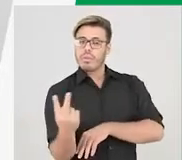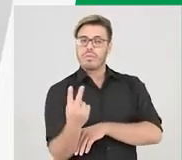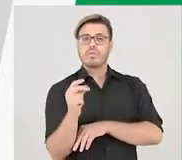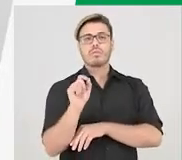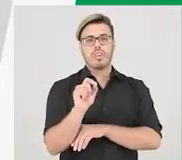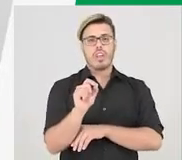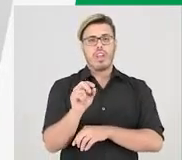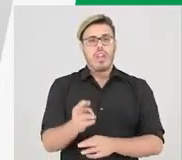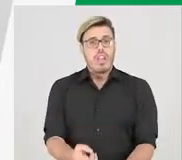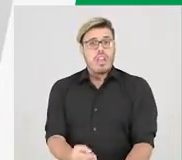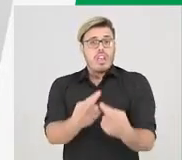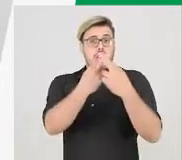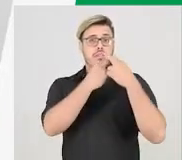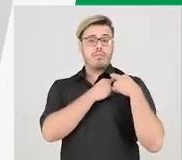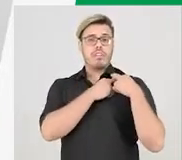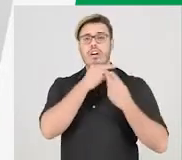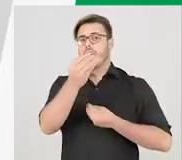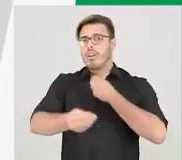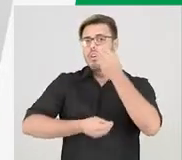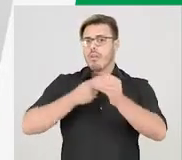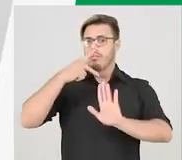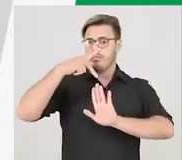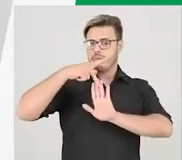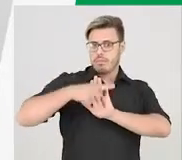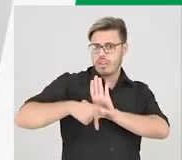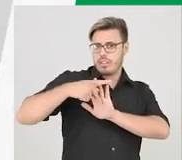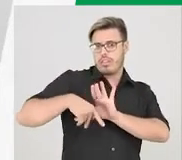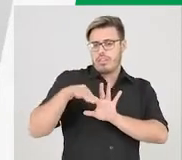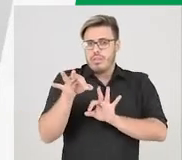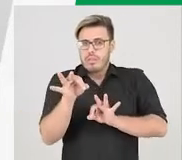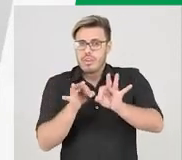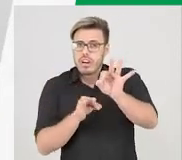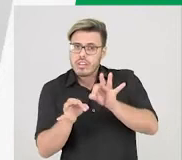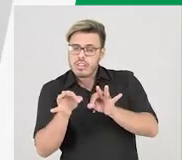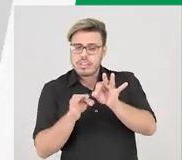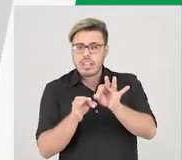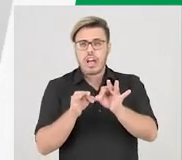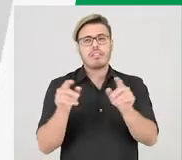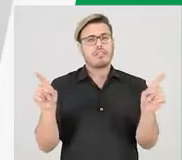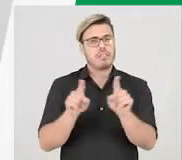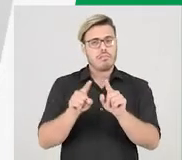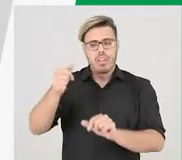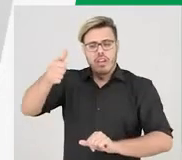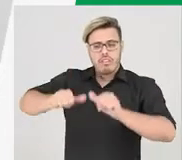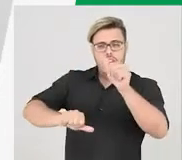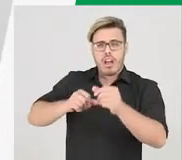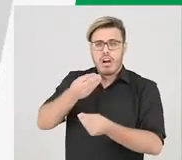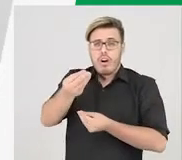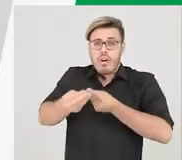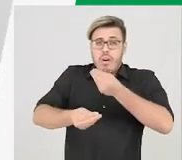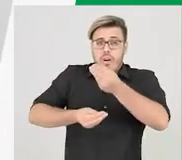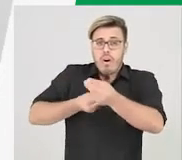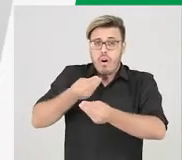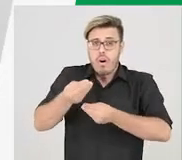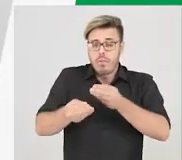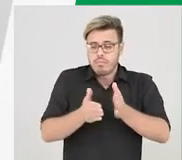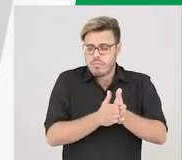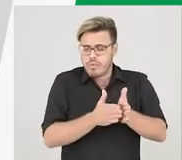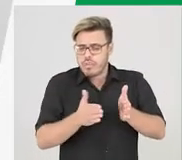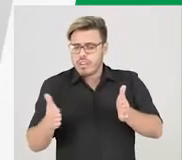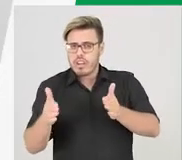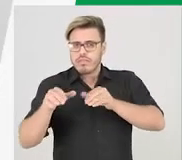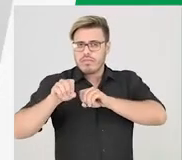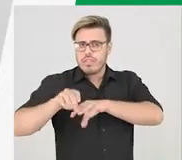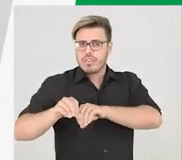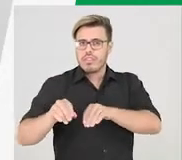dividem a responsabilidade de planejar, instruir e avaliar os procedimentos de ensino a um grupo heterogêneo de